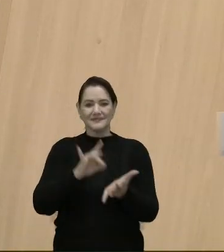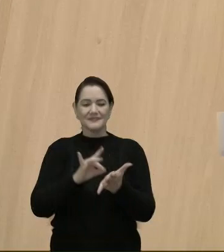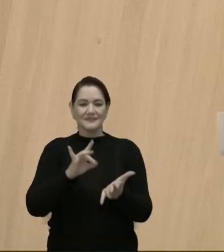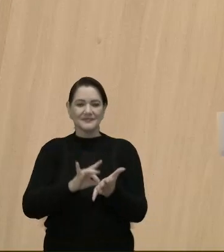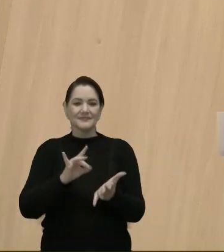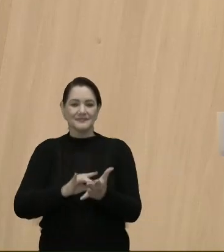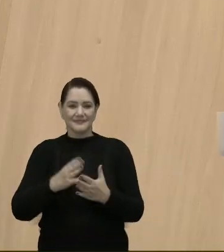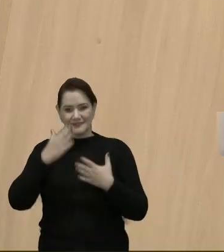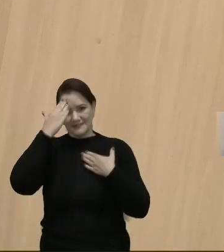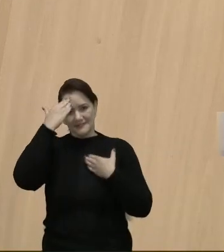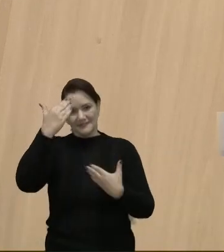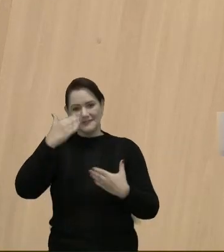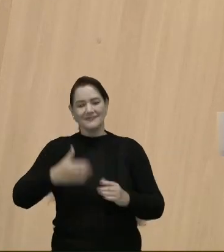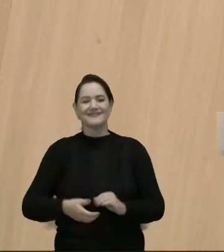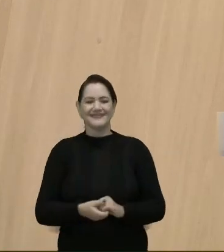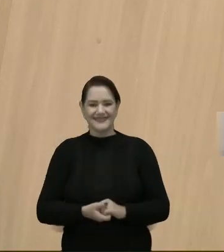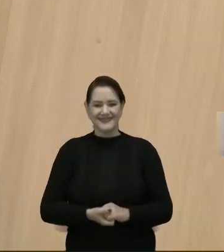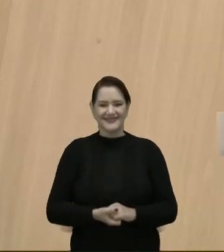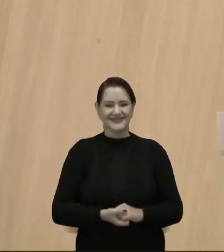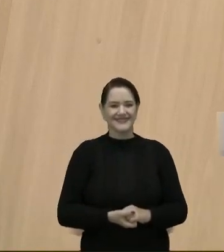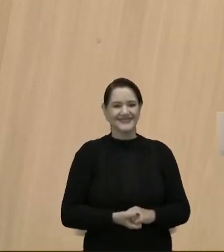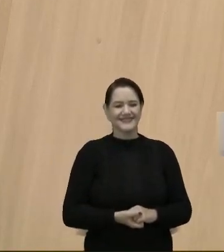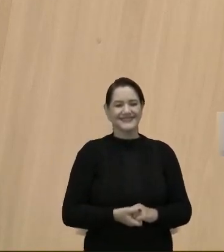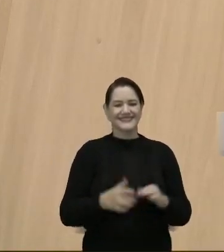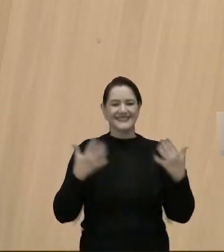né? Muito obrigada.